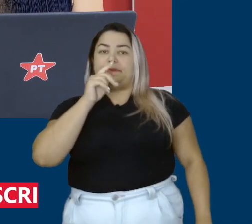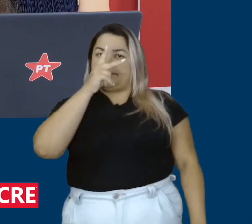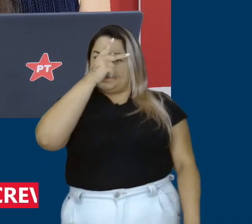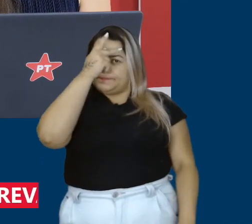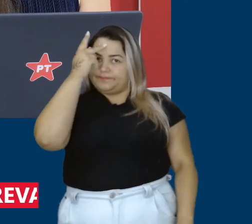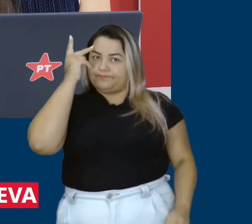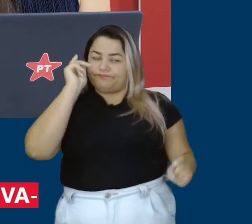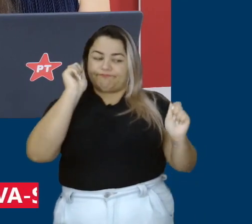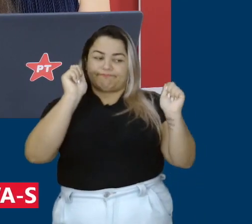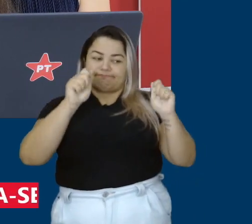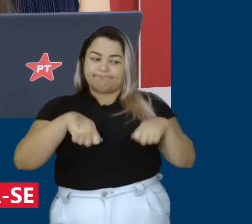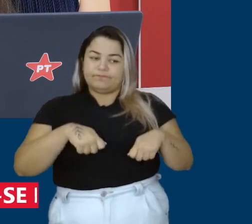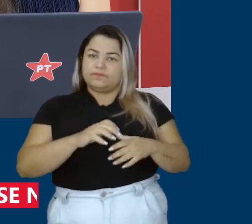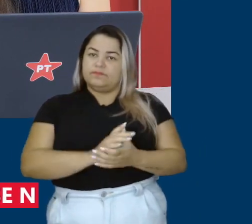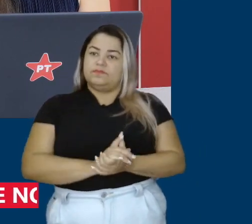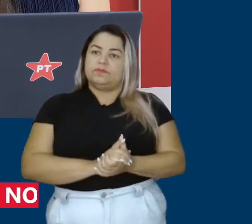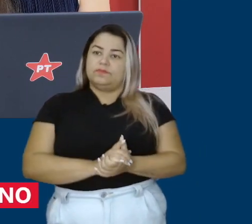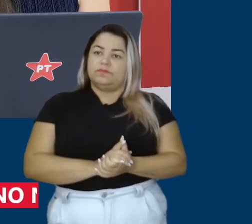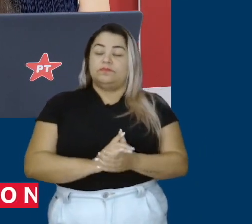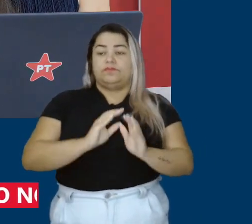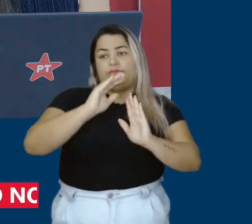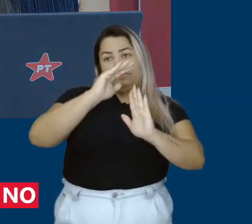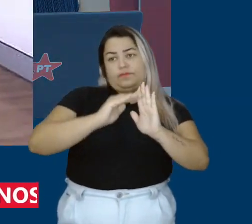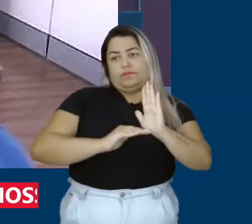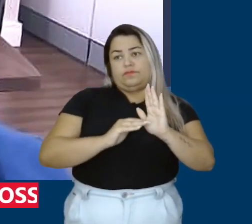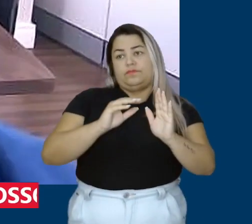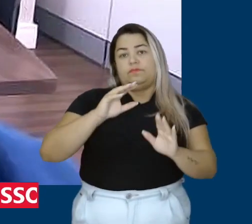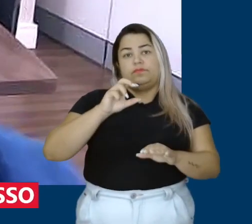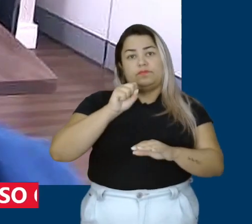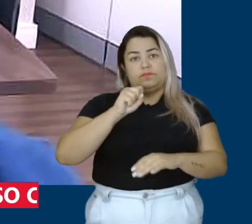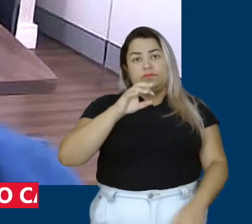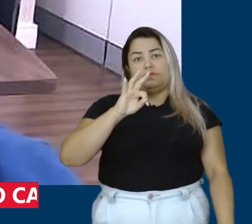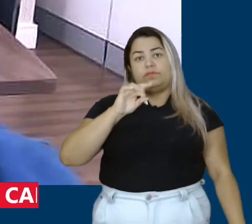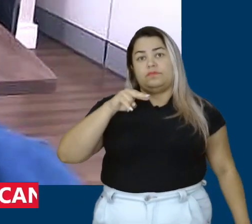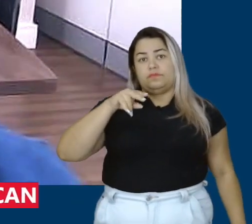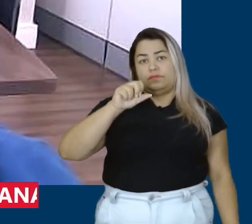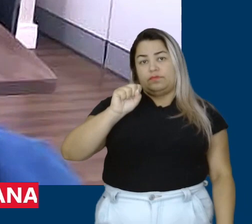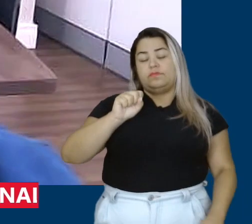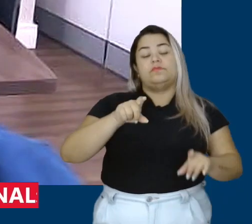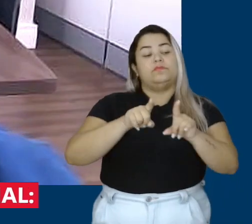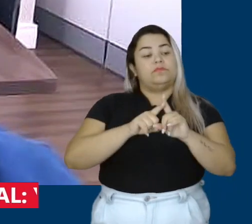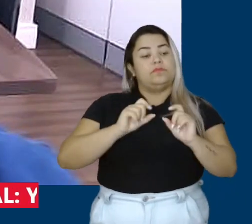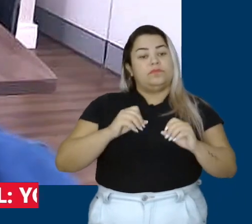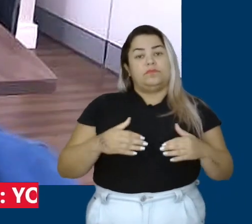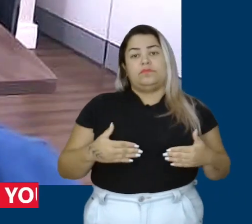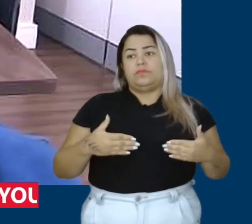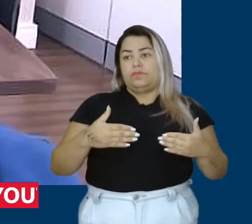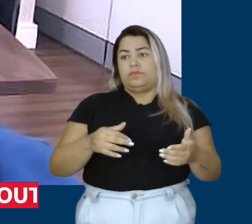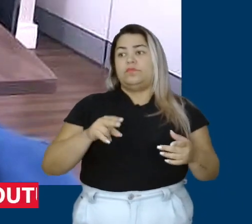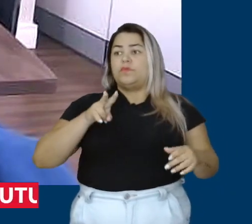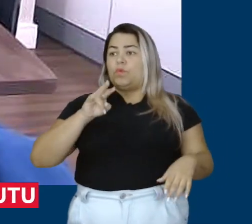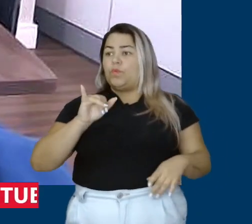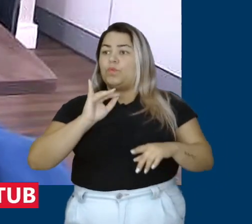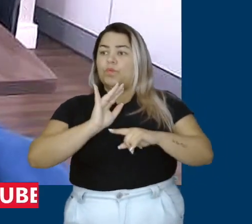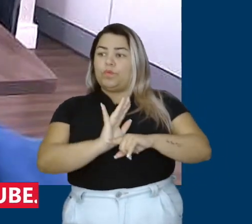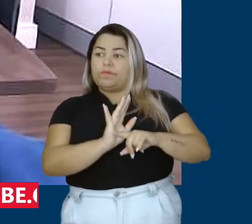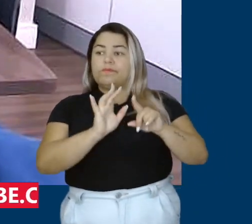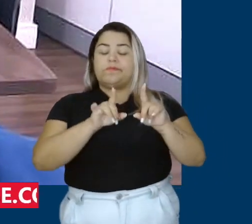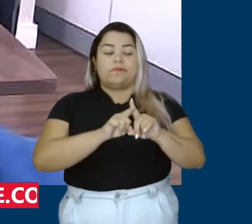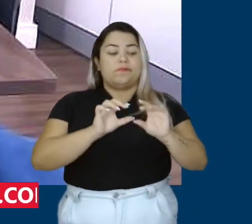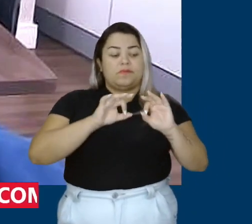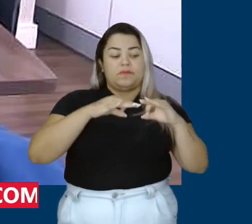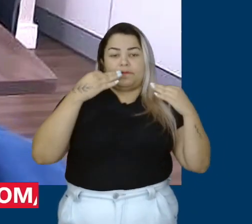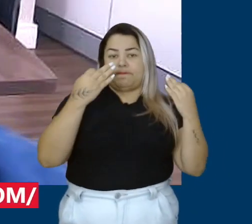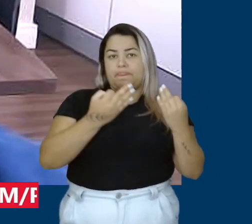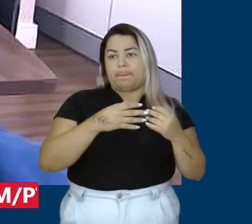precisa, com o programa Cisternas. Então, o Ministério vai fazer o atendimento de